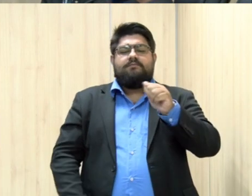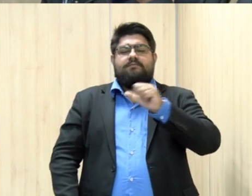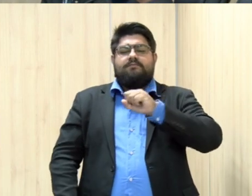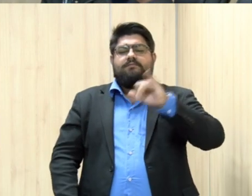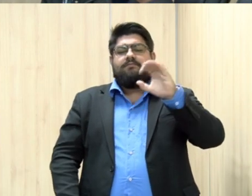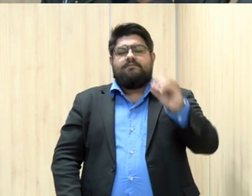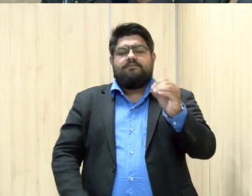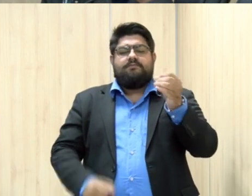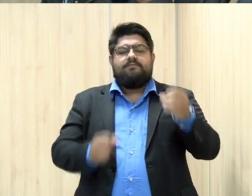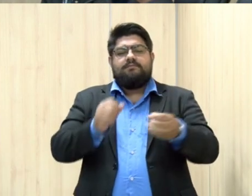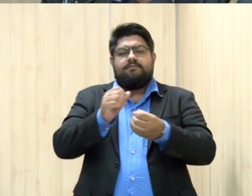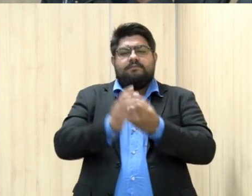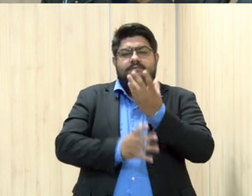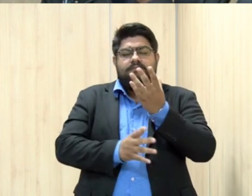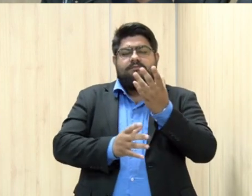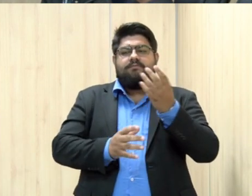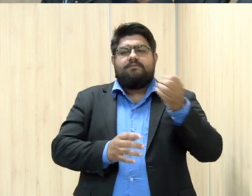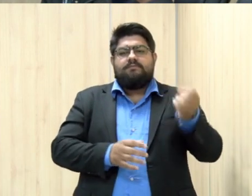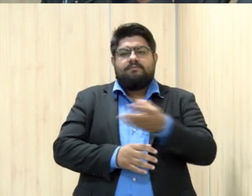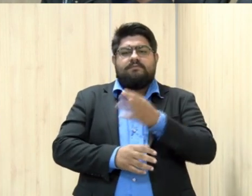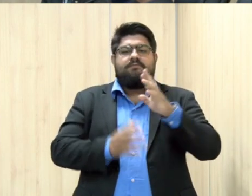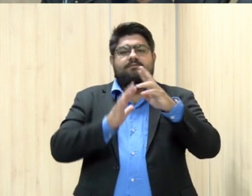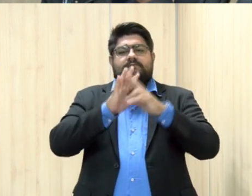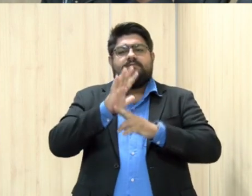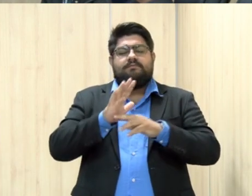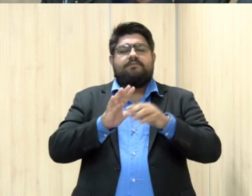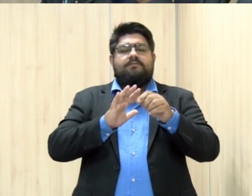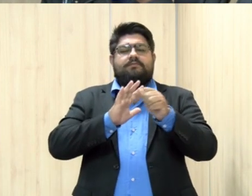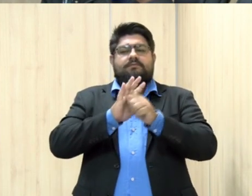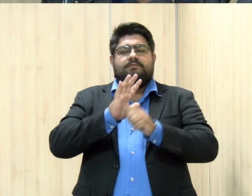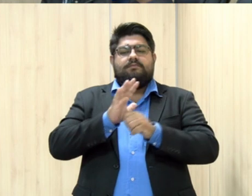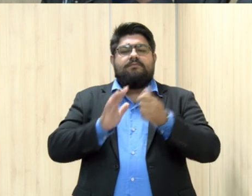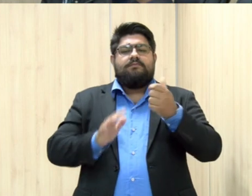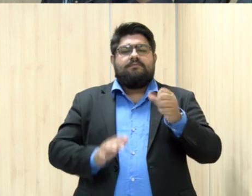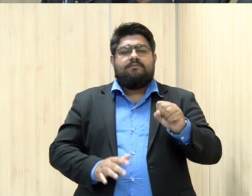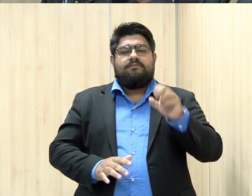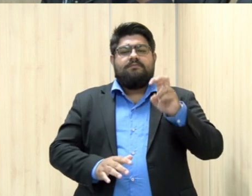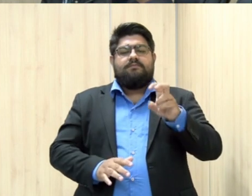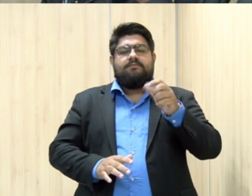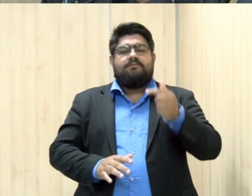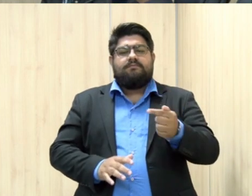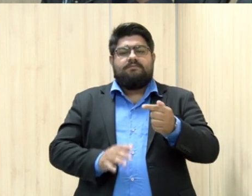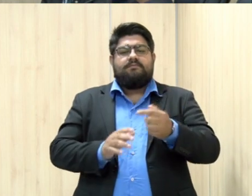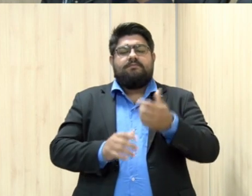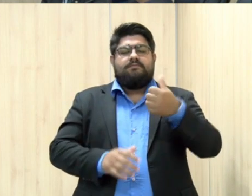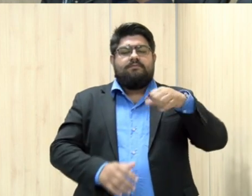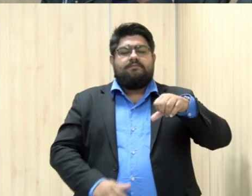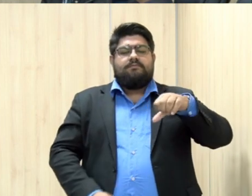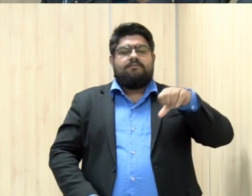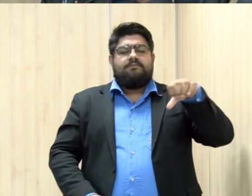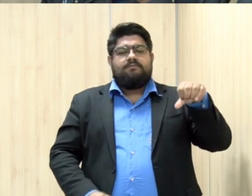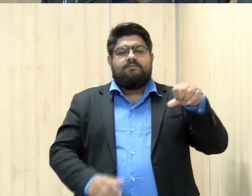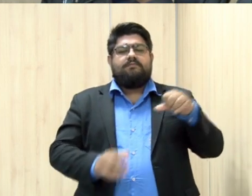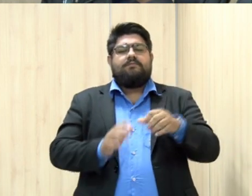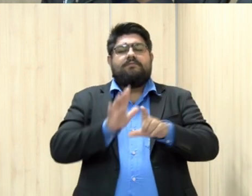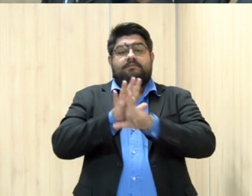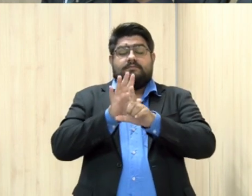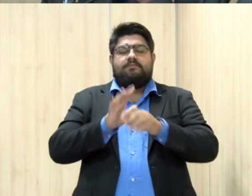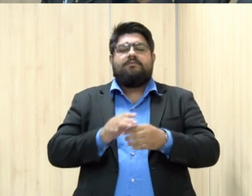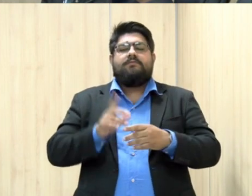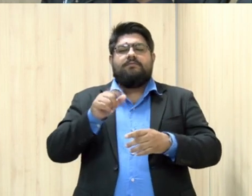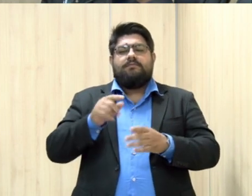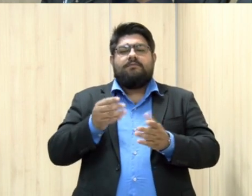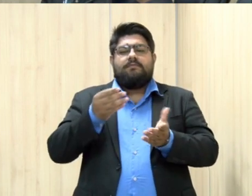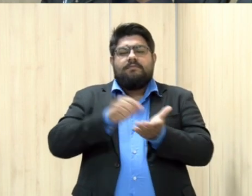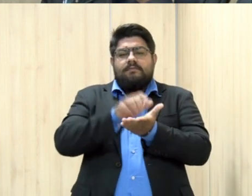da nova redação artigo 6º da Lei 853 de 30 de novembro de 1999 que dispõe sobre a